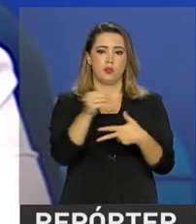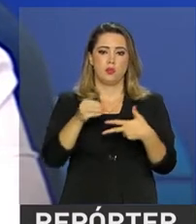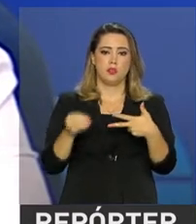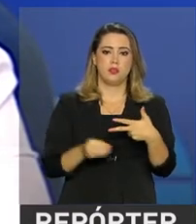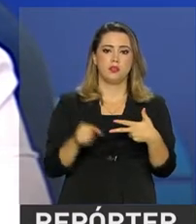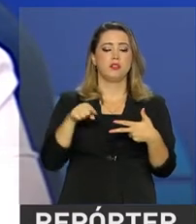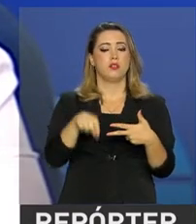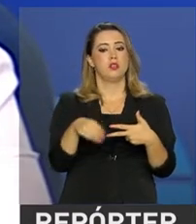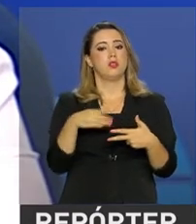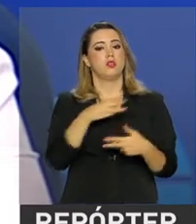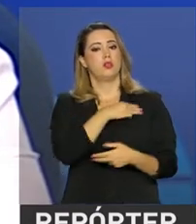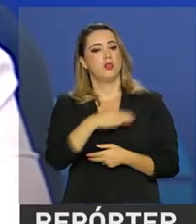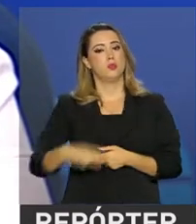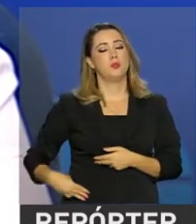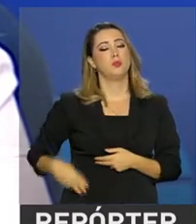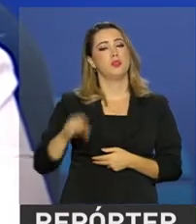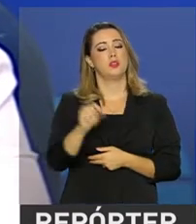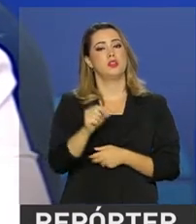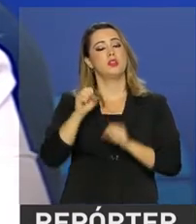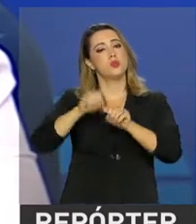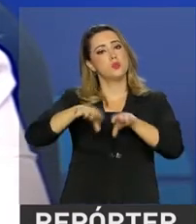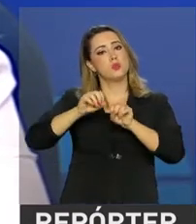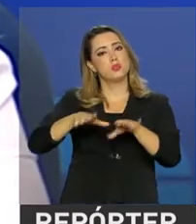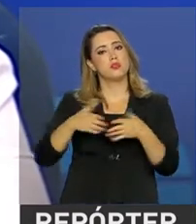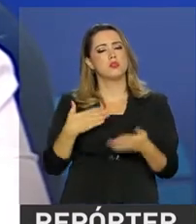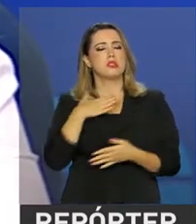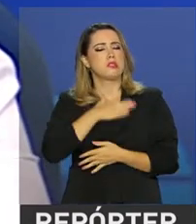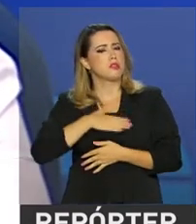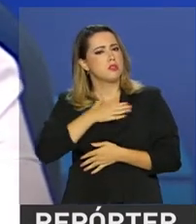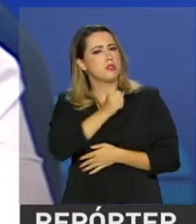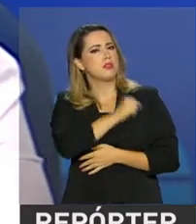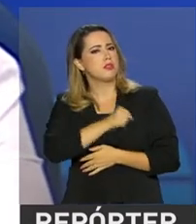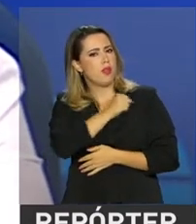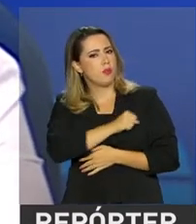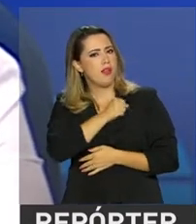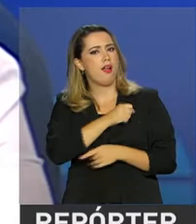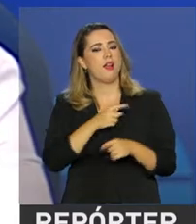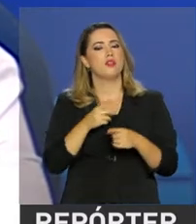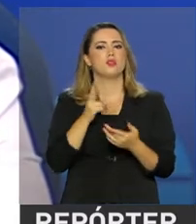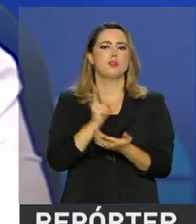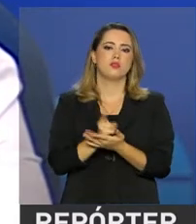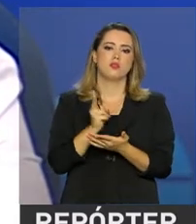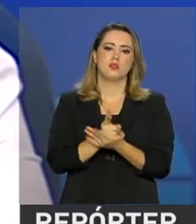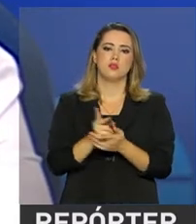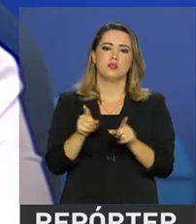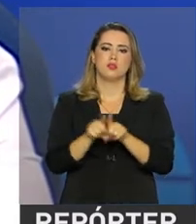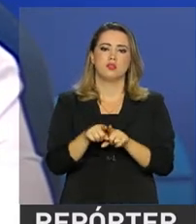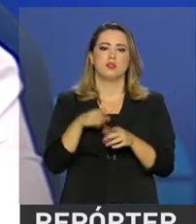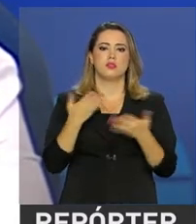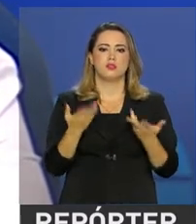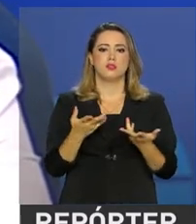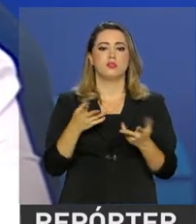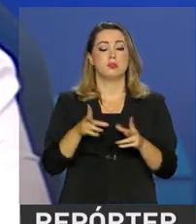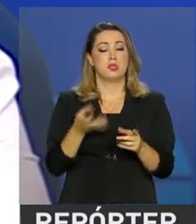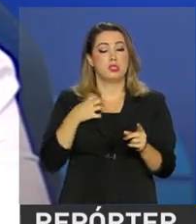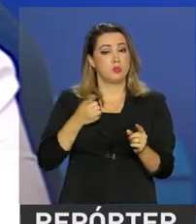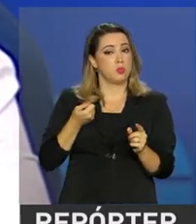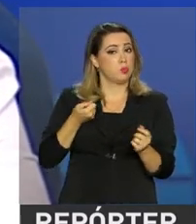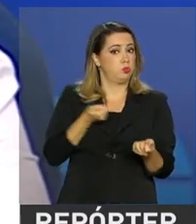ministro da Educação. Isso é uma coisa que eu vou ter saudade, apesar da vamos assim,